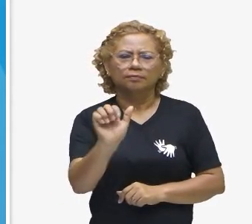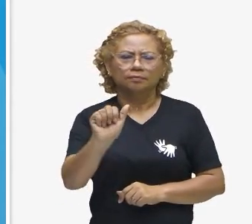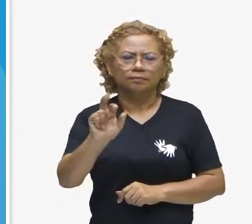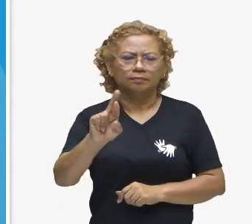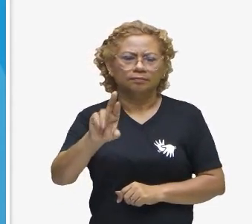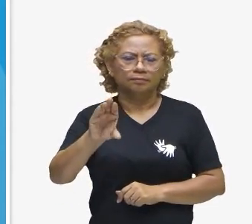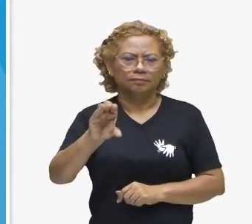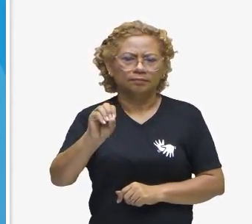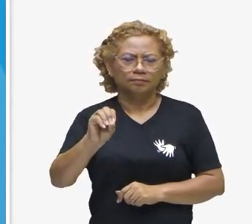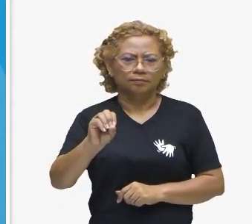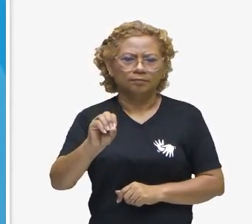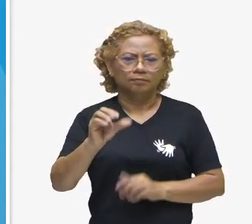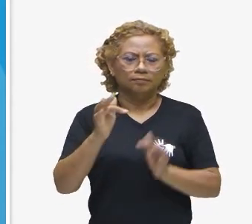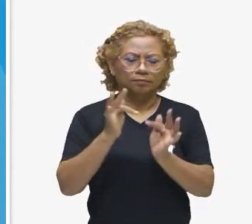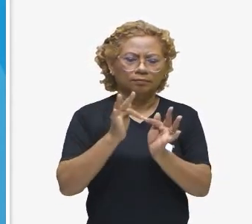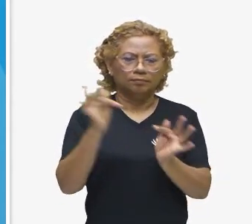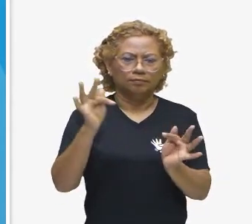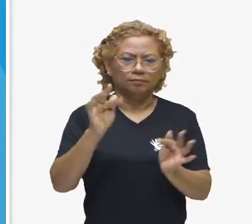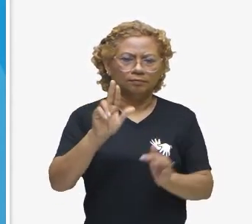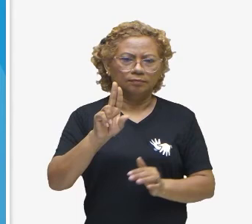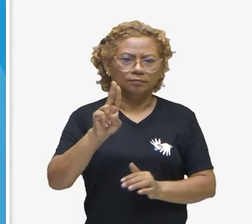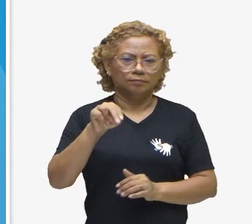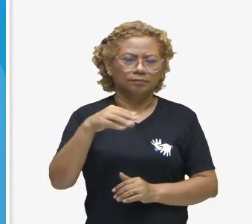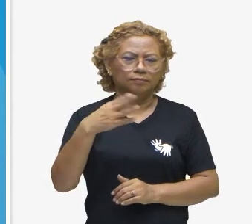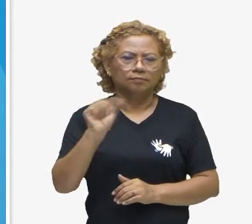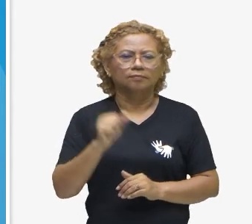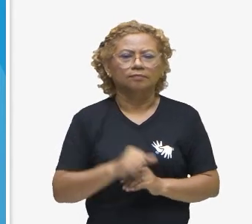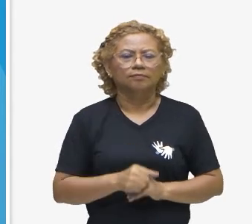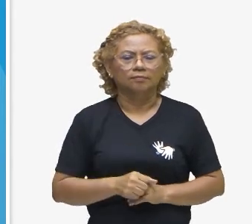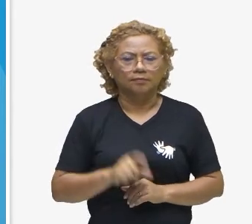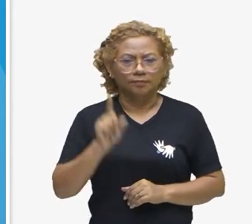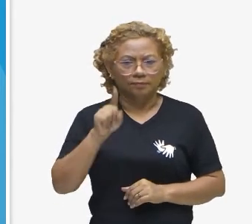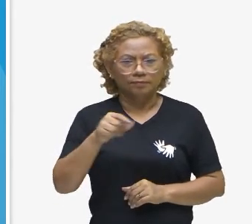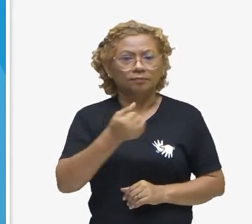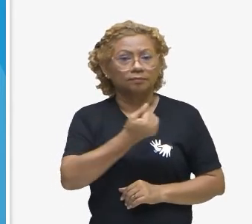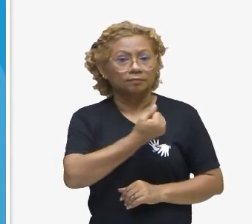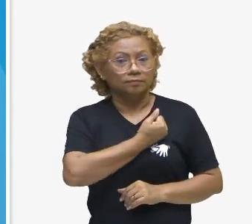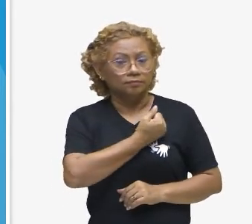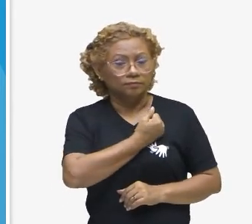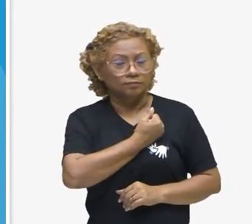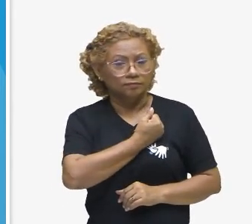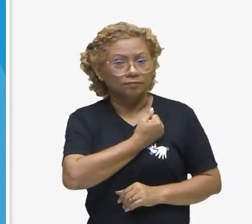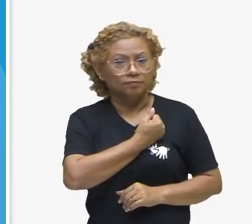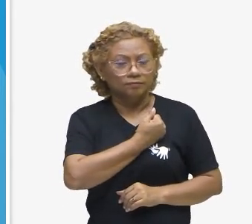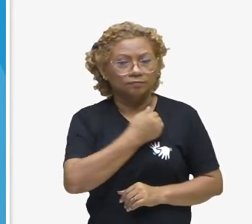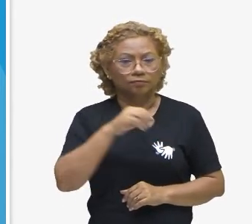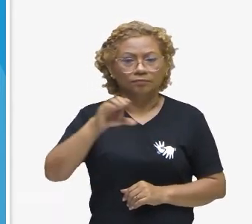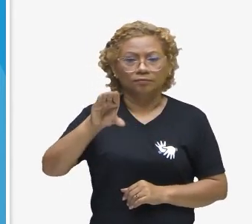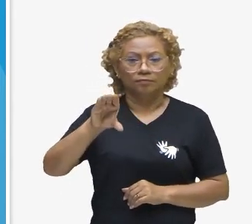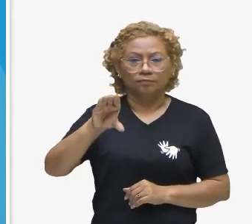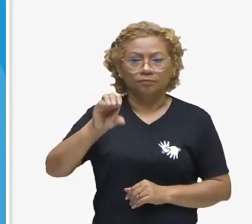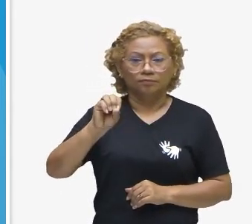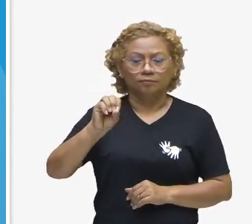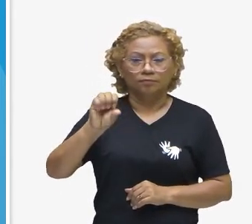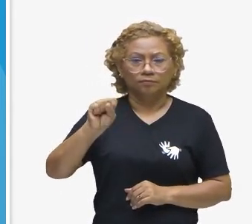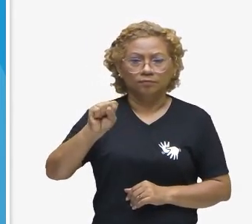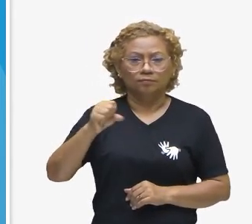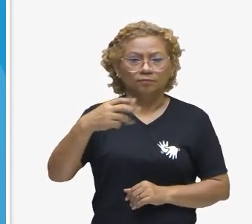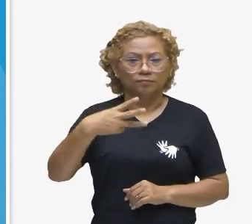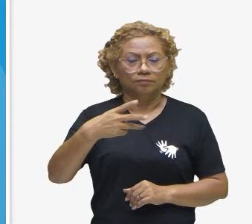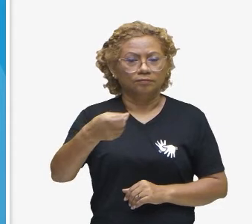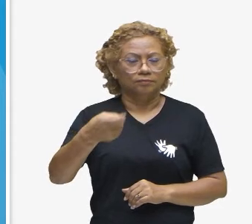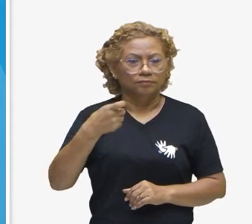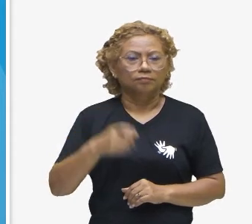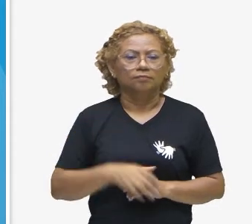É o valor correspondente aqui, nesse caso, cosseno de 3x. Indica quantas partes